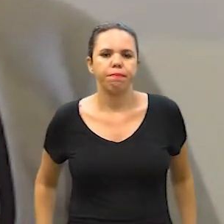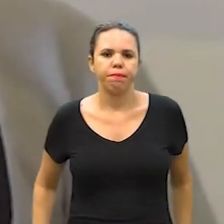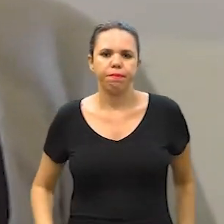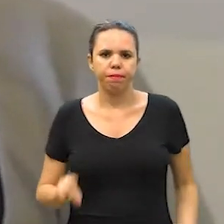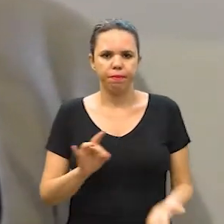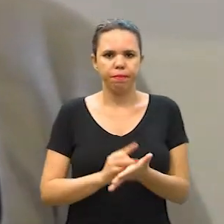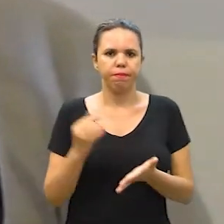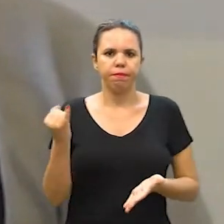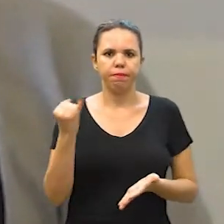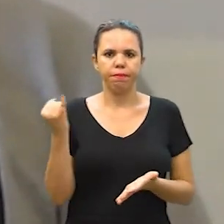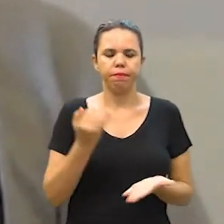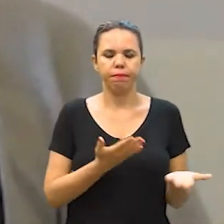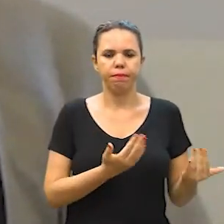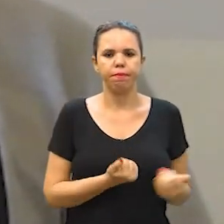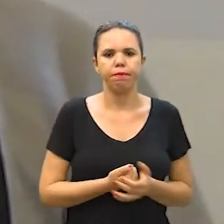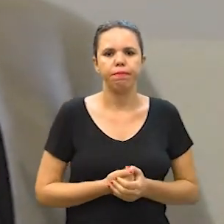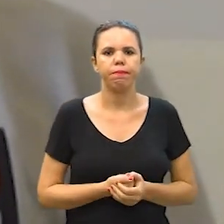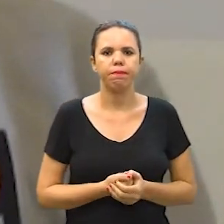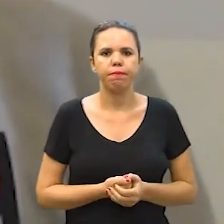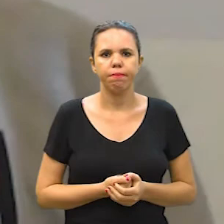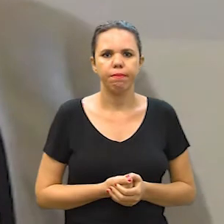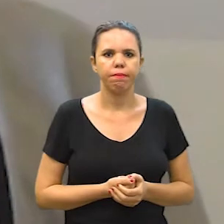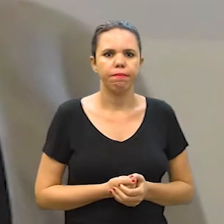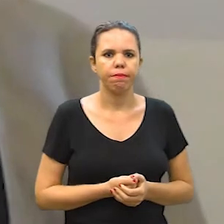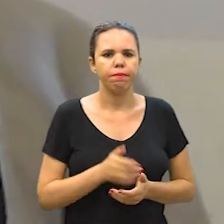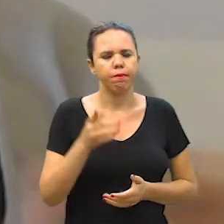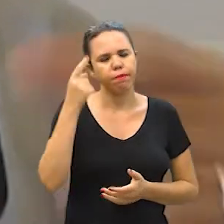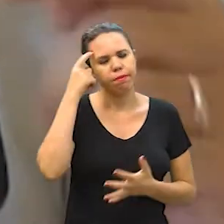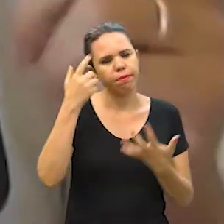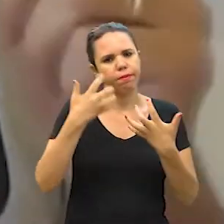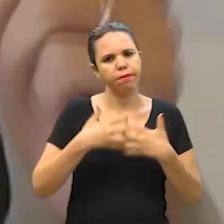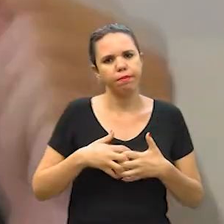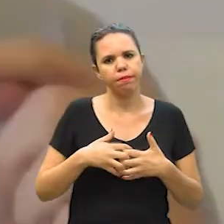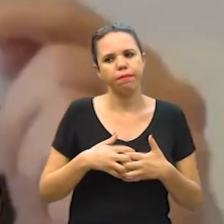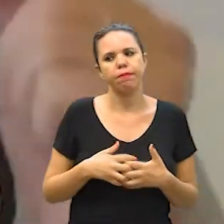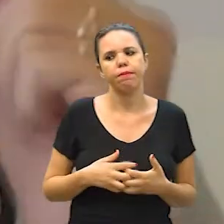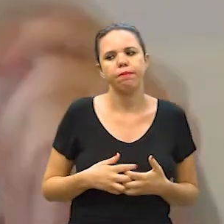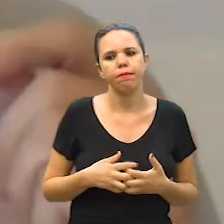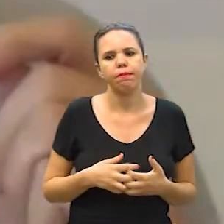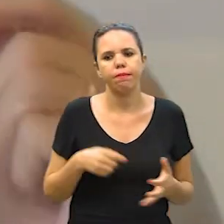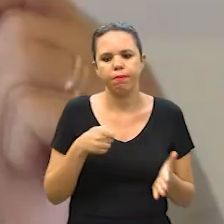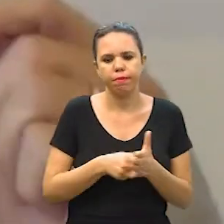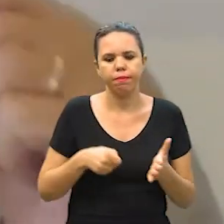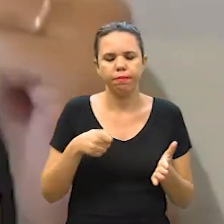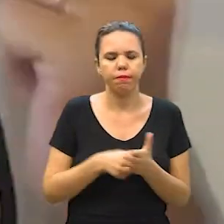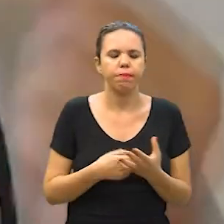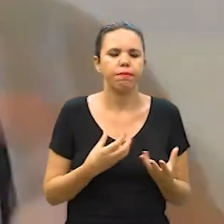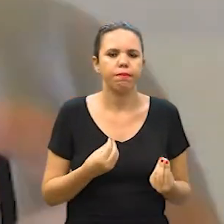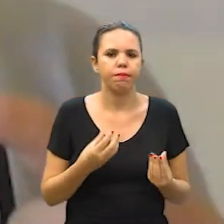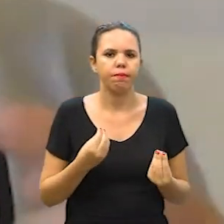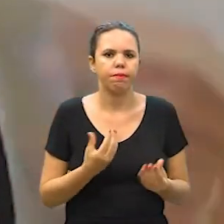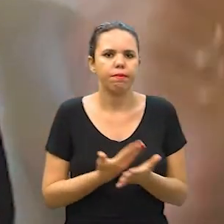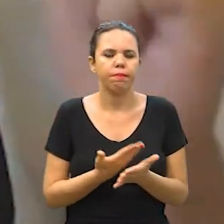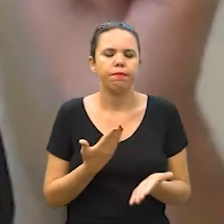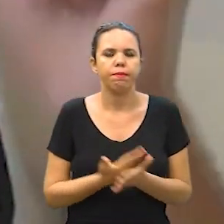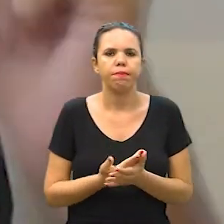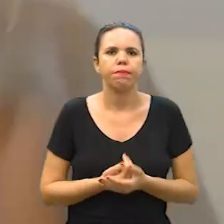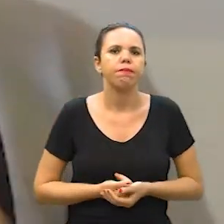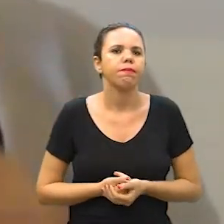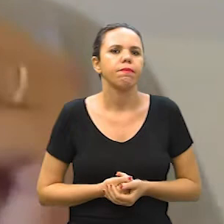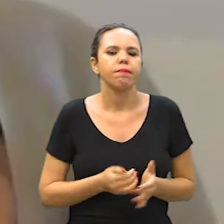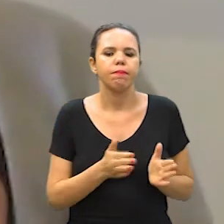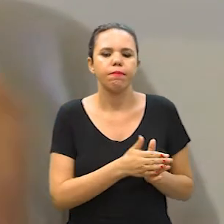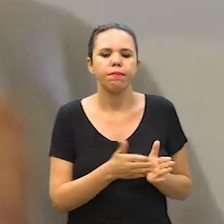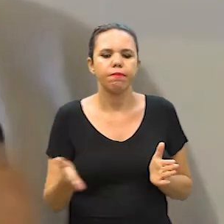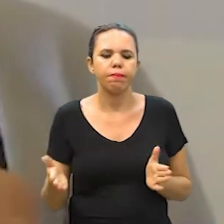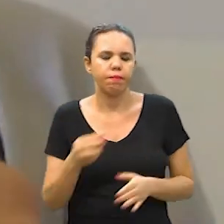realmente importante que o jovem já pense em se dedicar bastante aos estudos